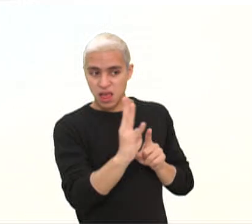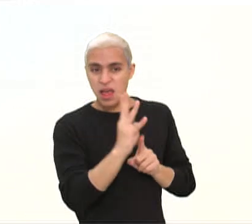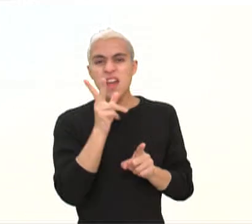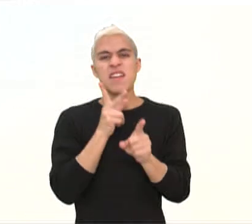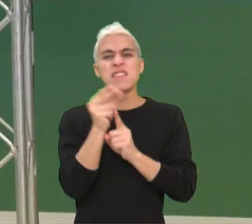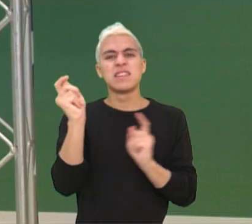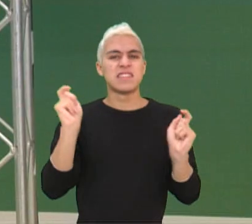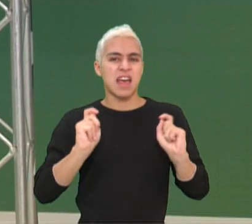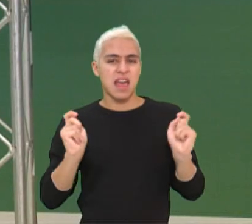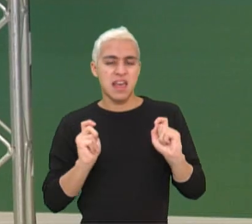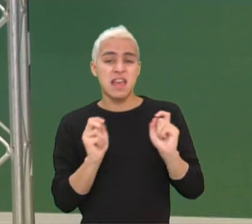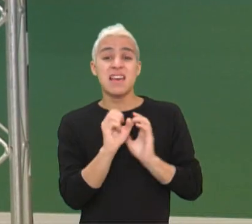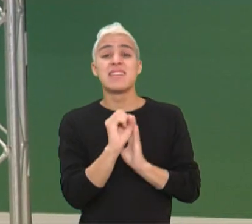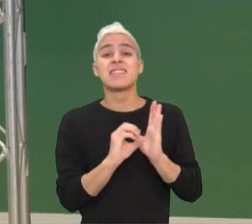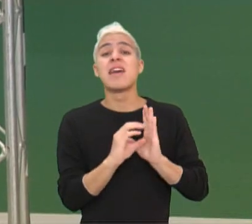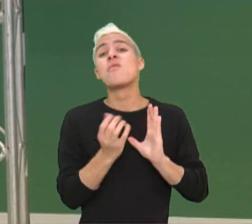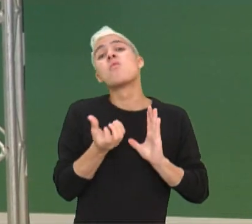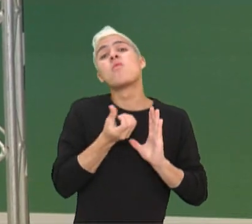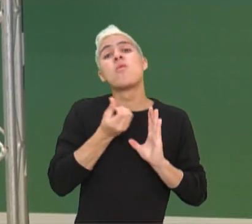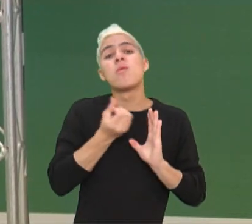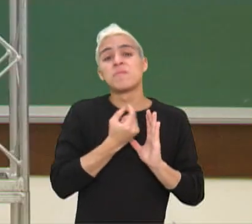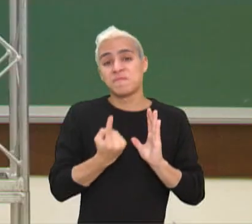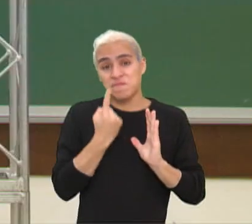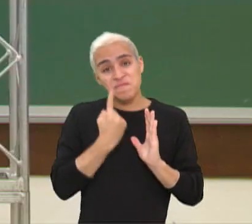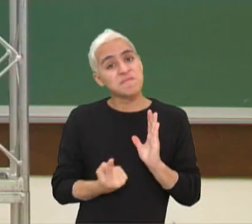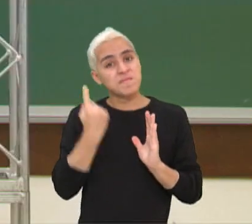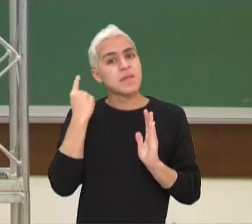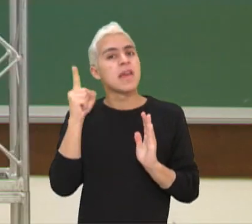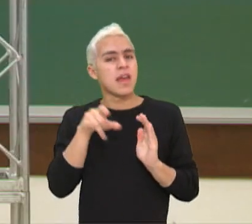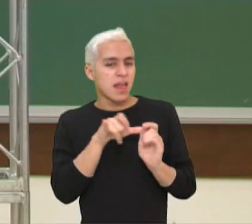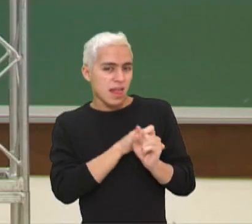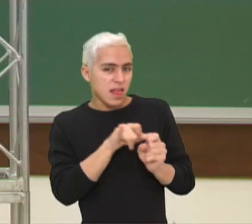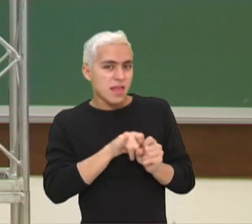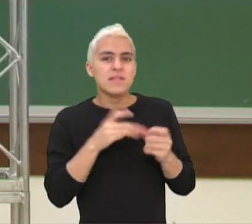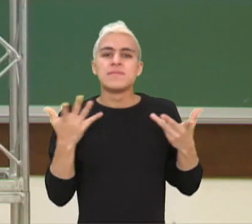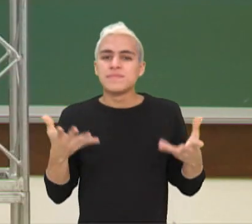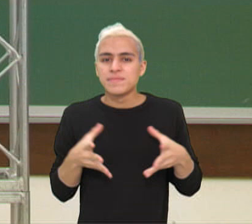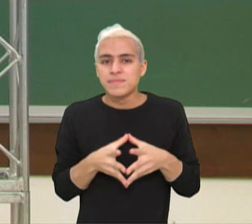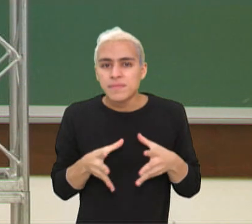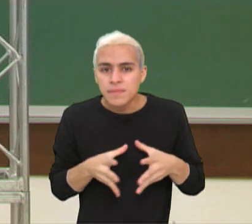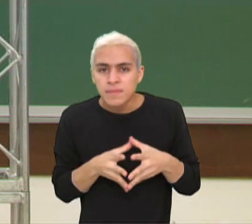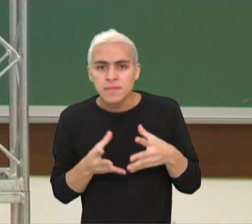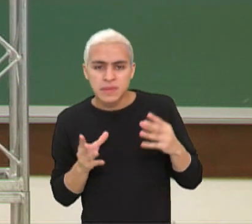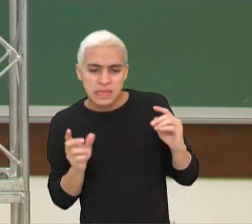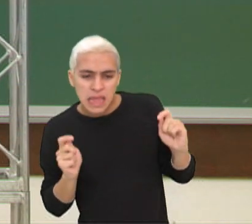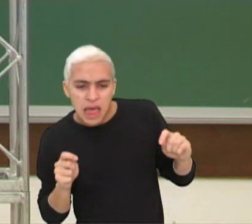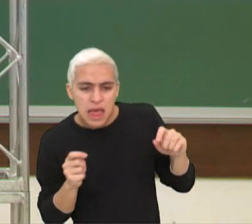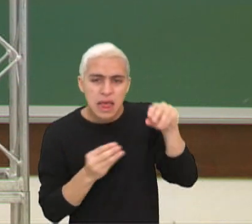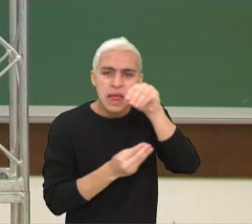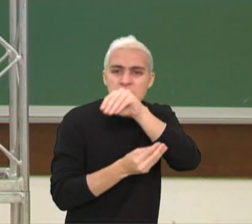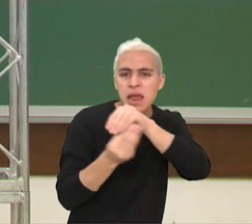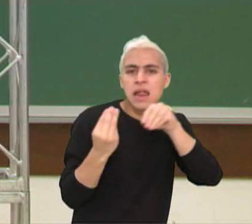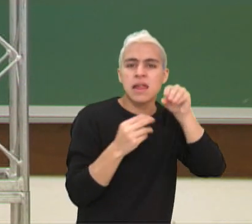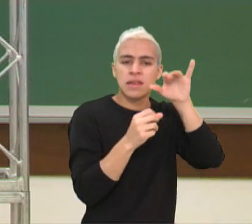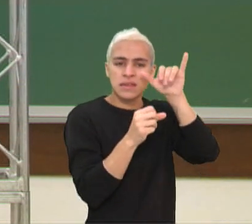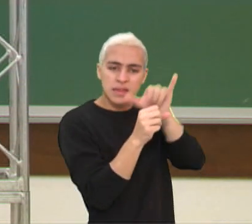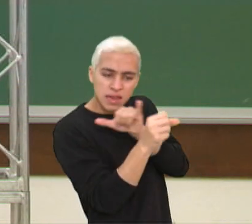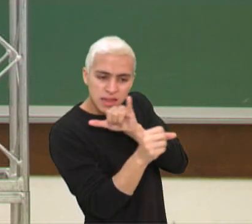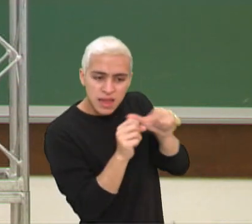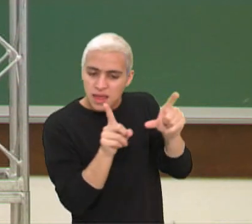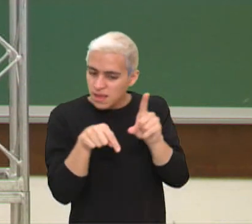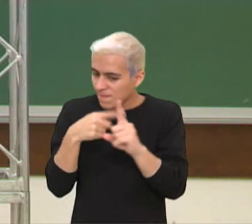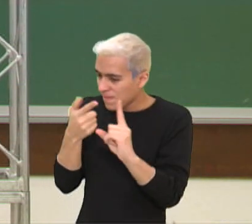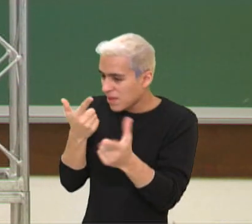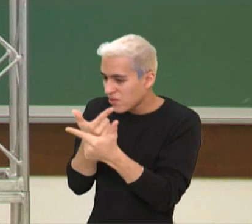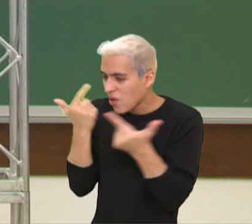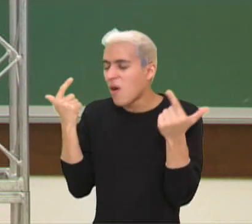os jogos. Então, século VI, ele também é um jogo de estratégia, né? Então, aqui você vai misturar estratégia com sorte. Né? Tem estratégia,